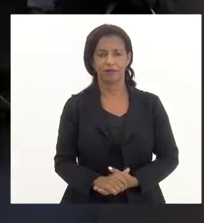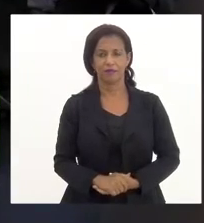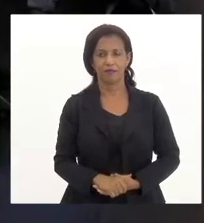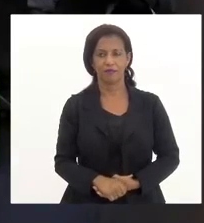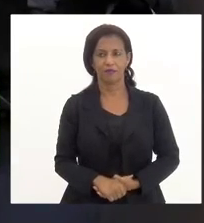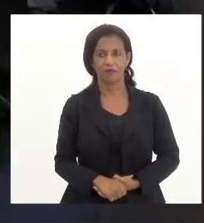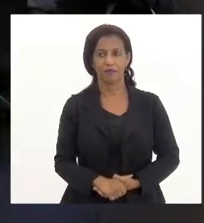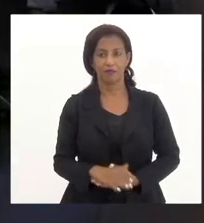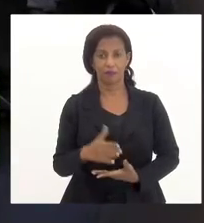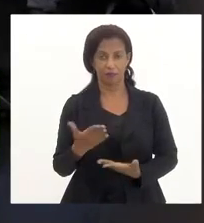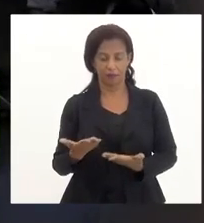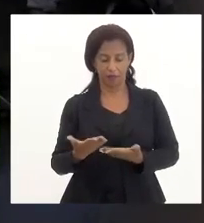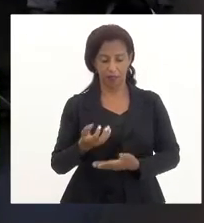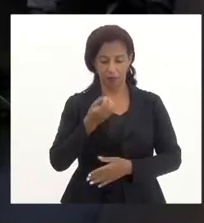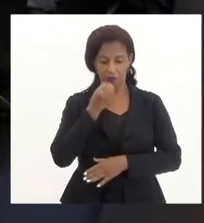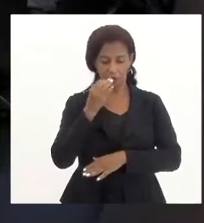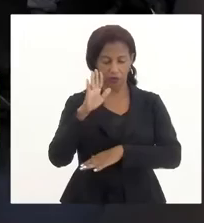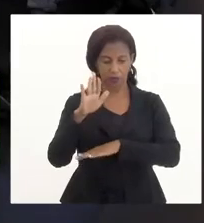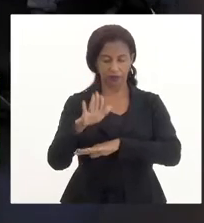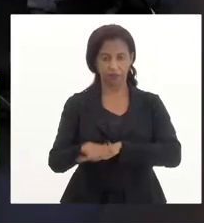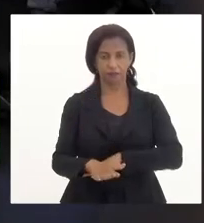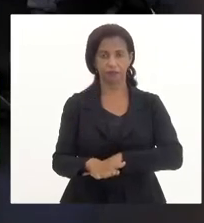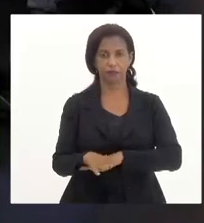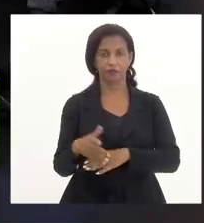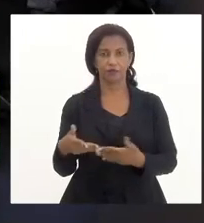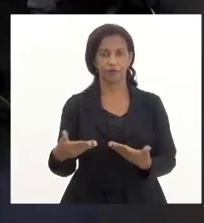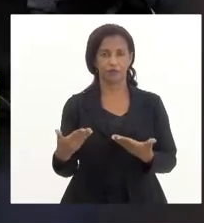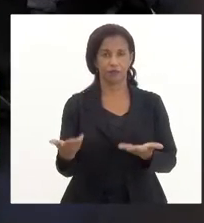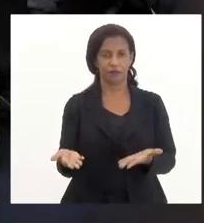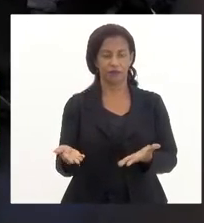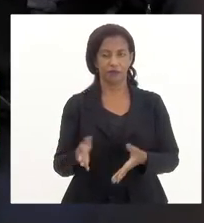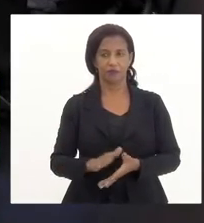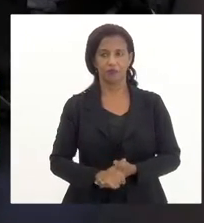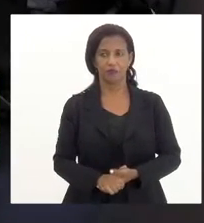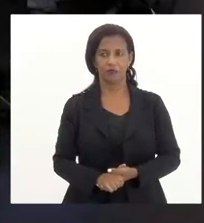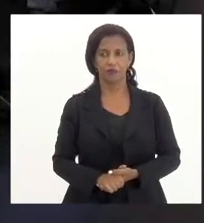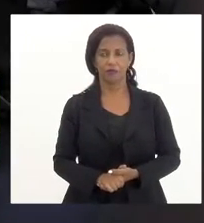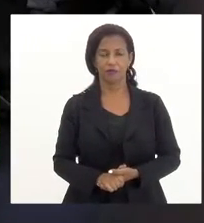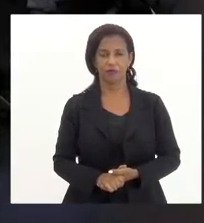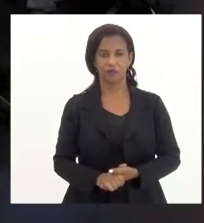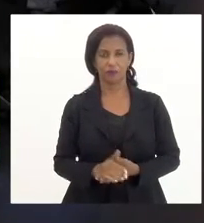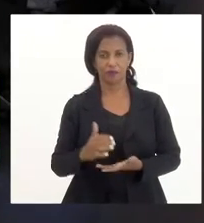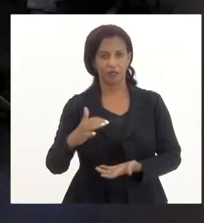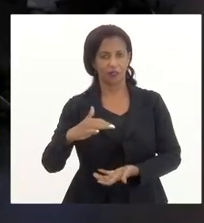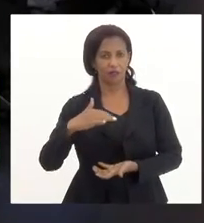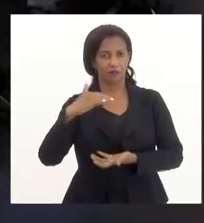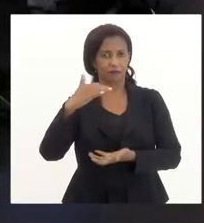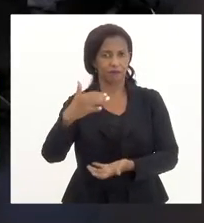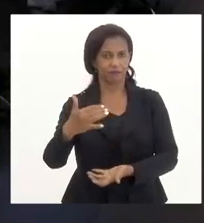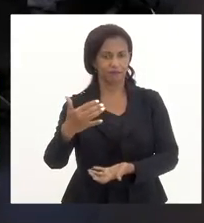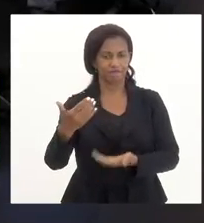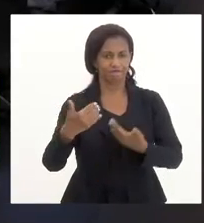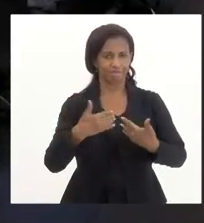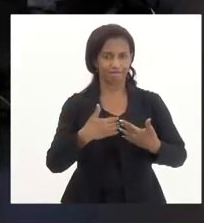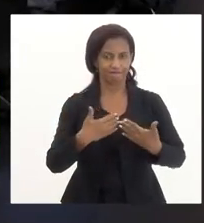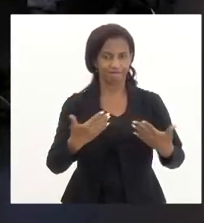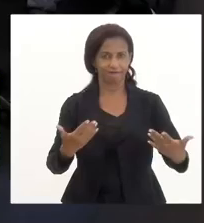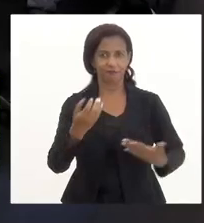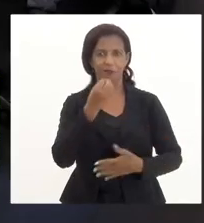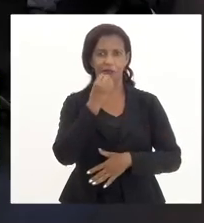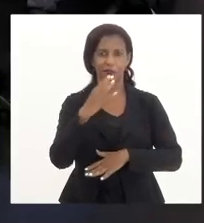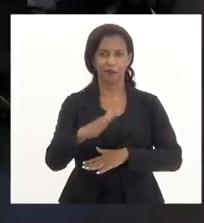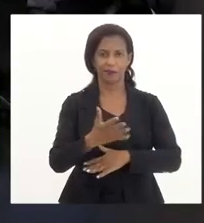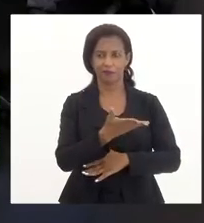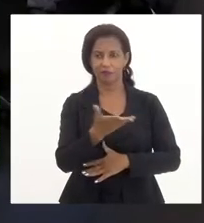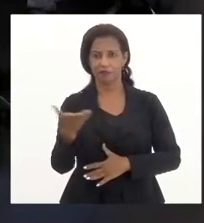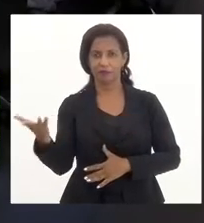o Tom tinha aqui boa tarde o nosso Nobre de cana quem estendo meus meu